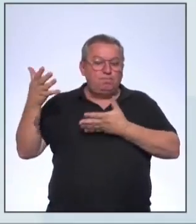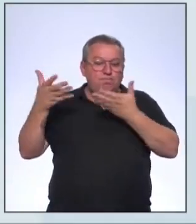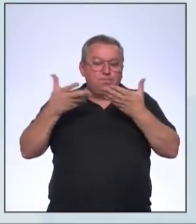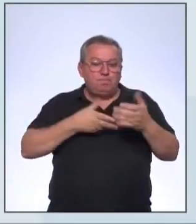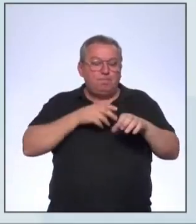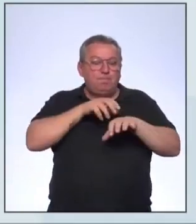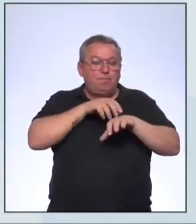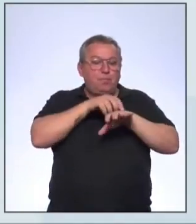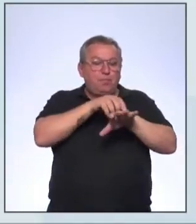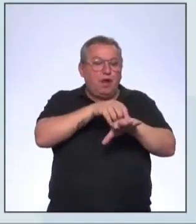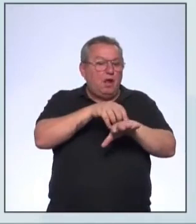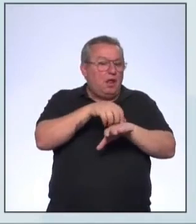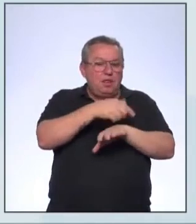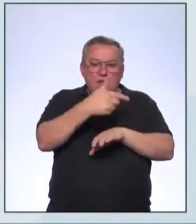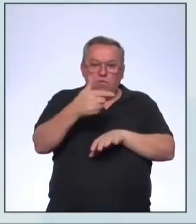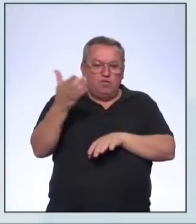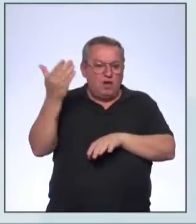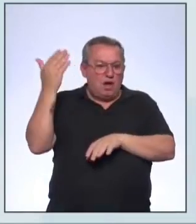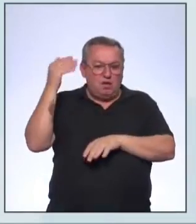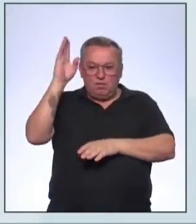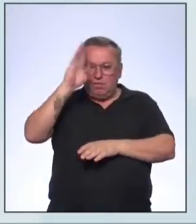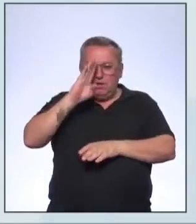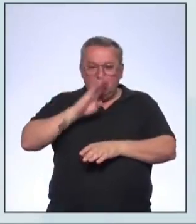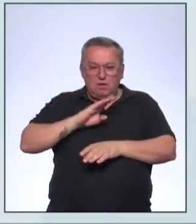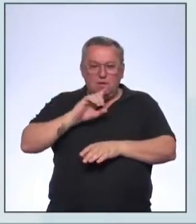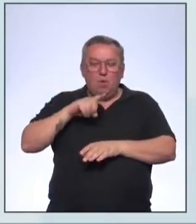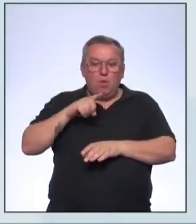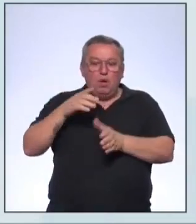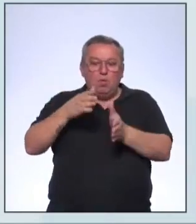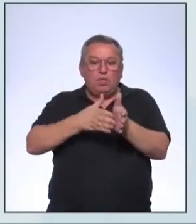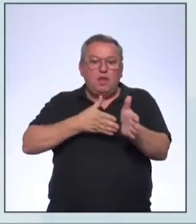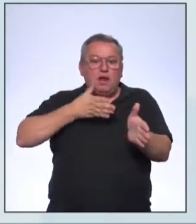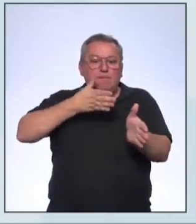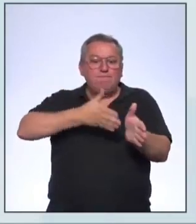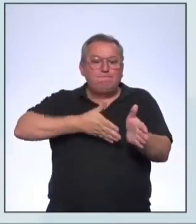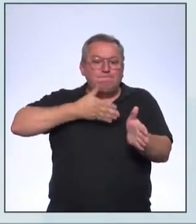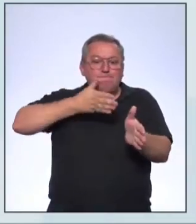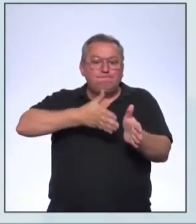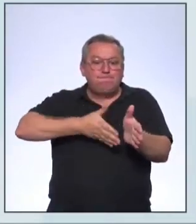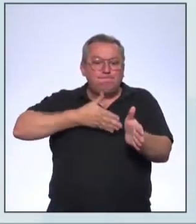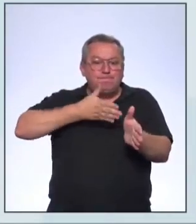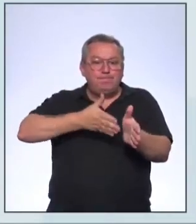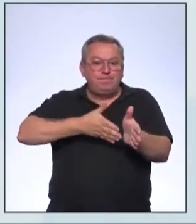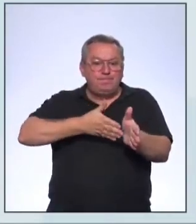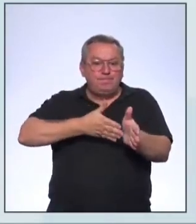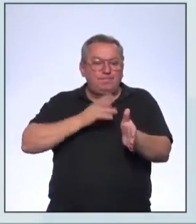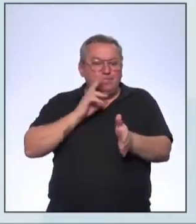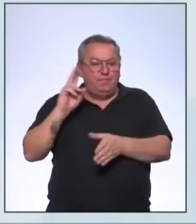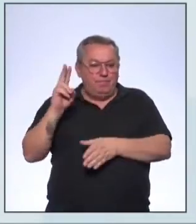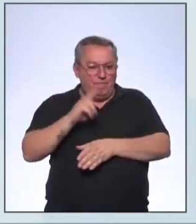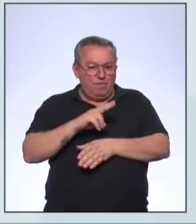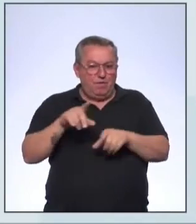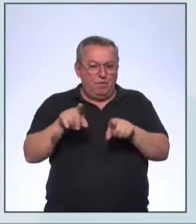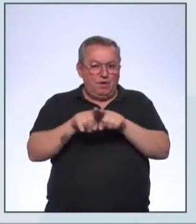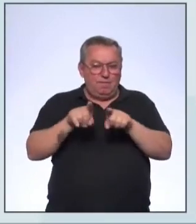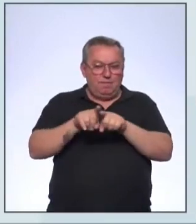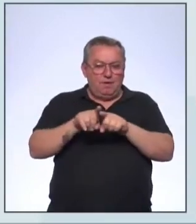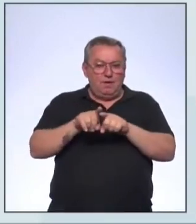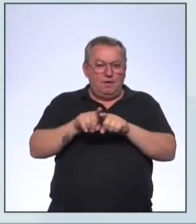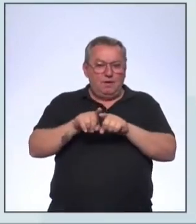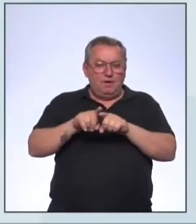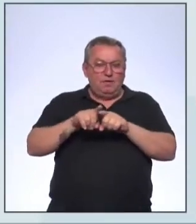transporte que não se tinha antigamente aqui no Brasil, que é o trem. Perfeito? Então, vocês viram aí que há